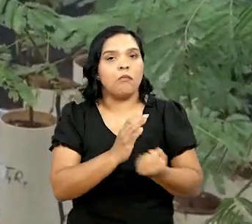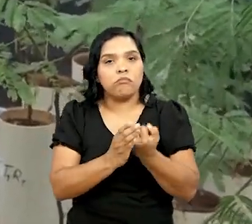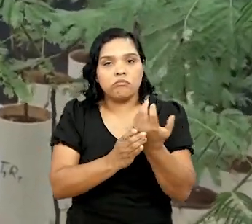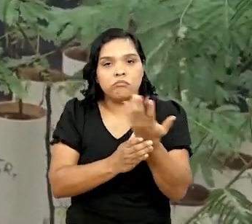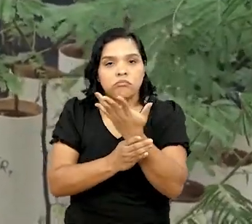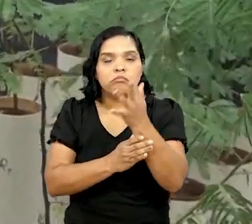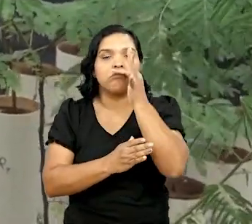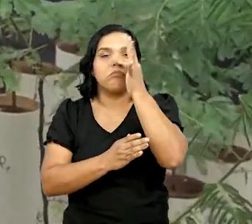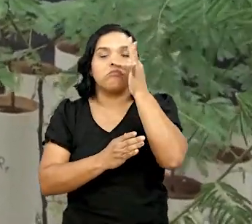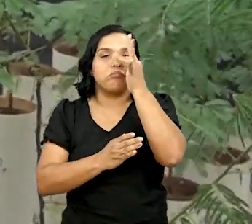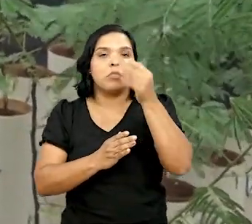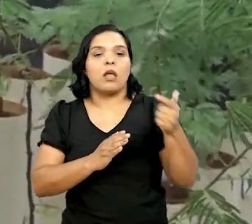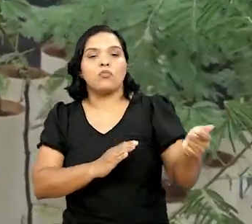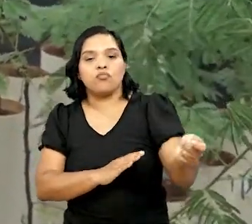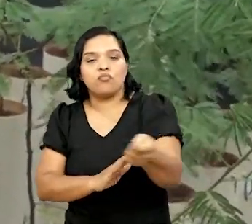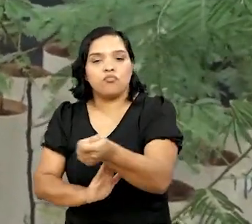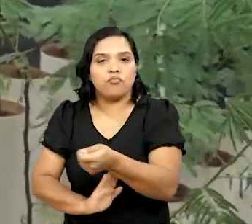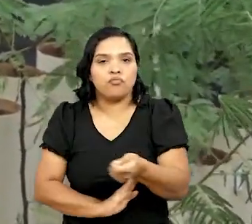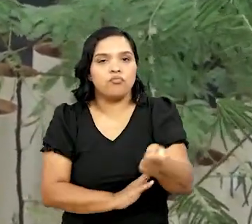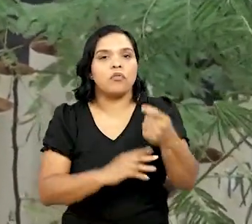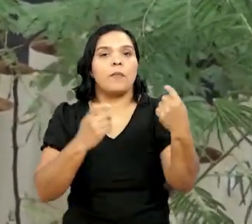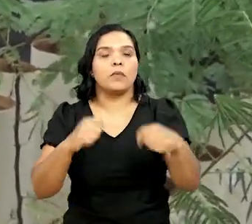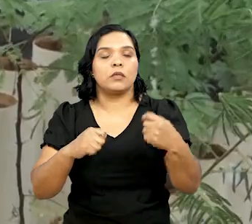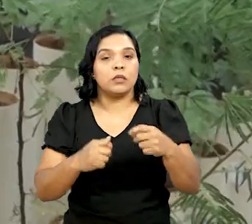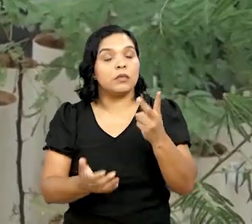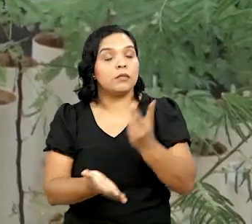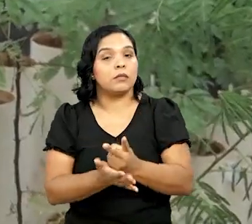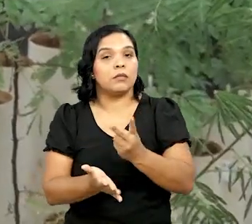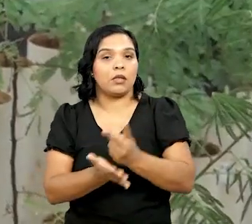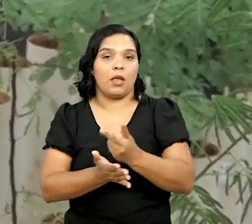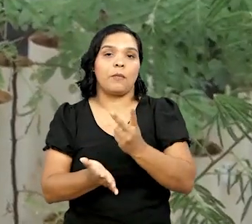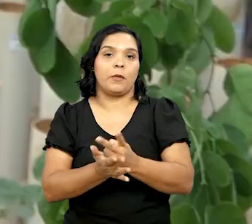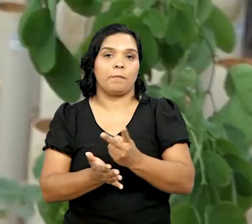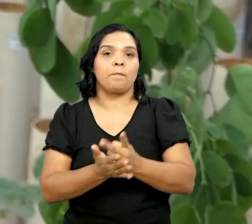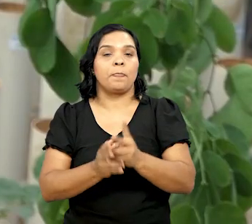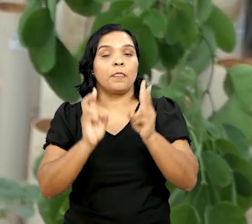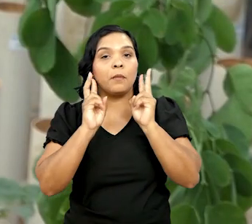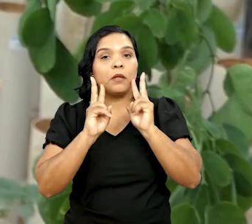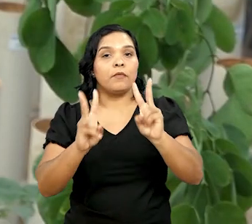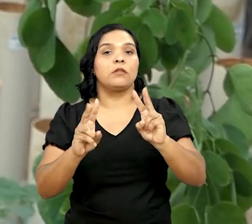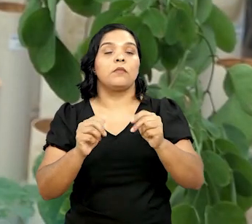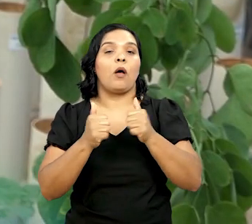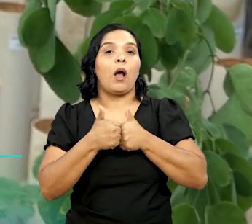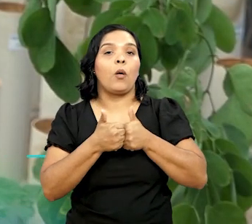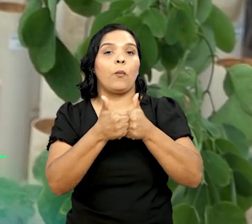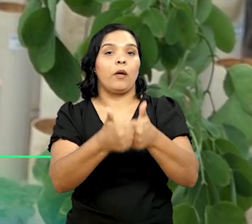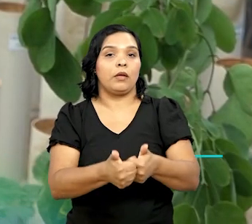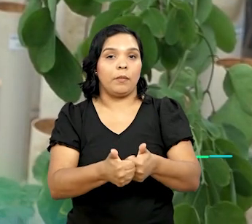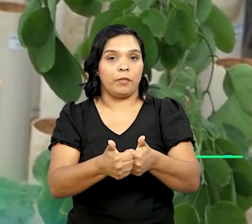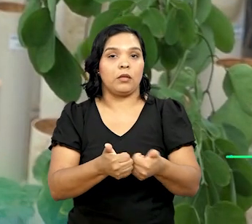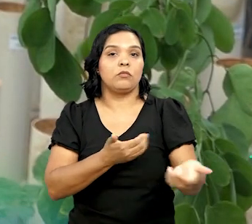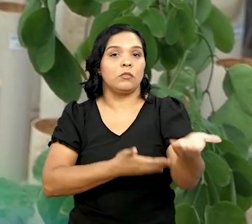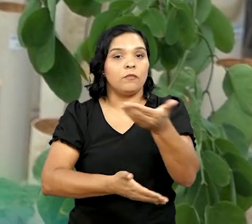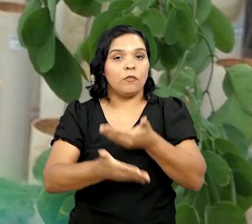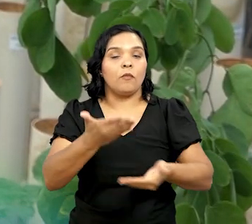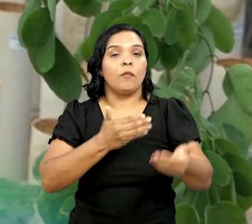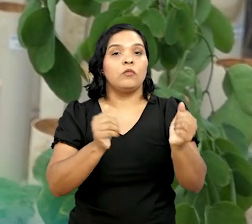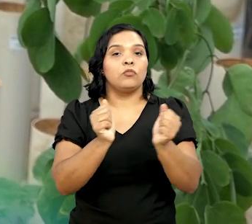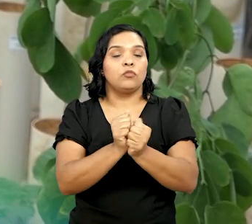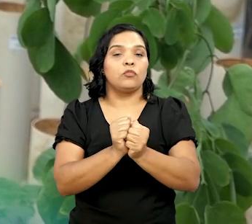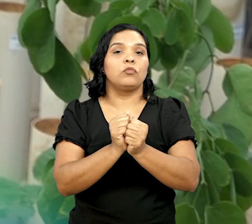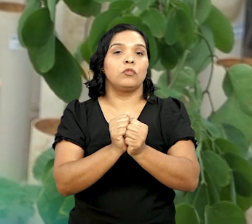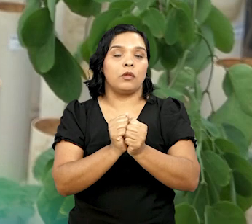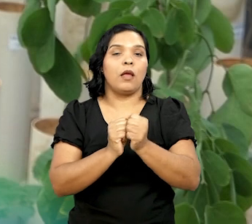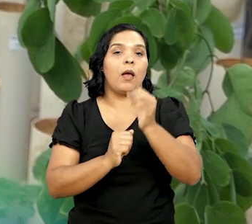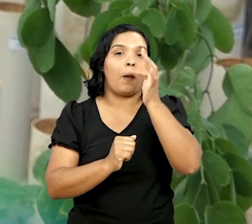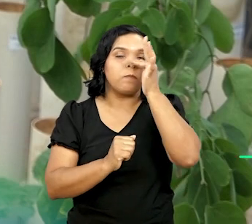das espécies que são irrigadas com essa água precisa ser constante. Está previsto fazer o acompanhamento do desenvolvimento e